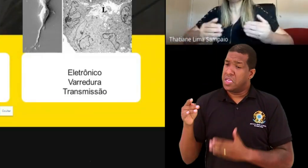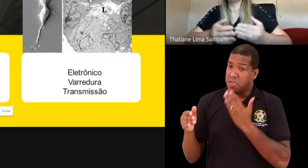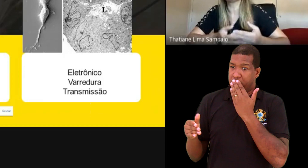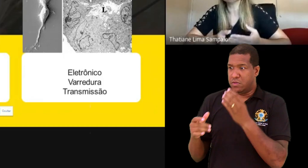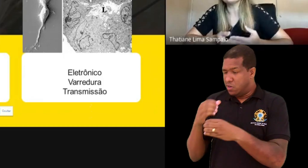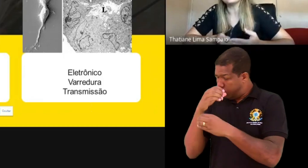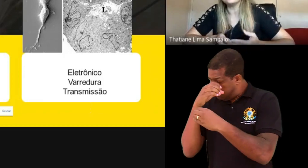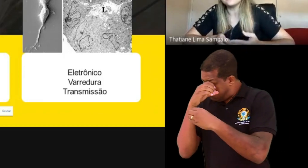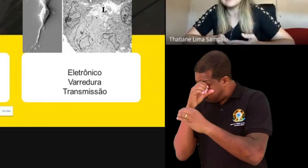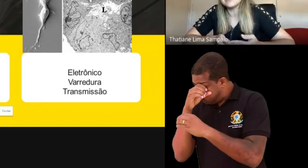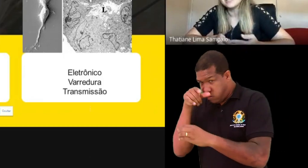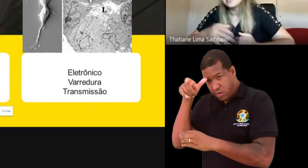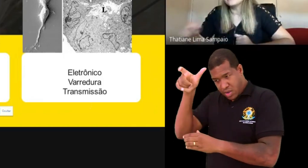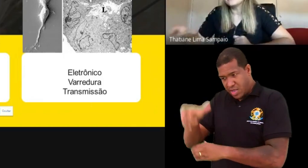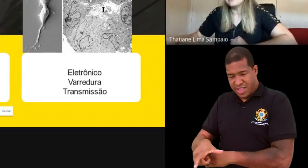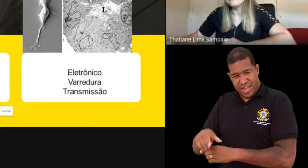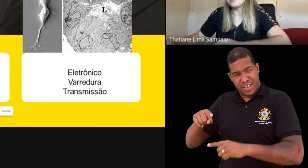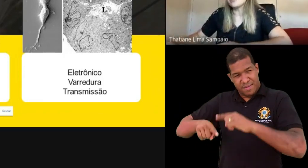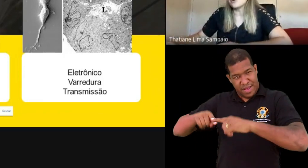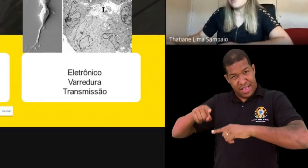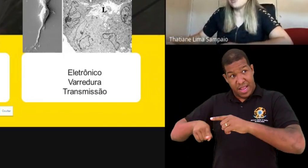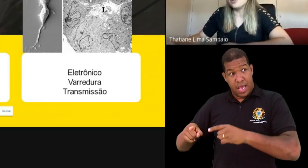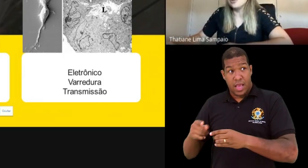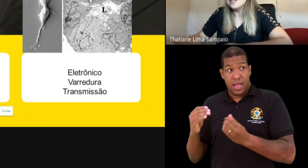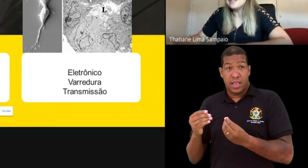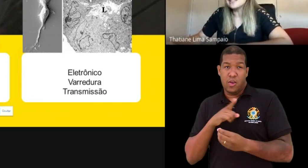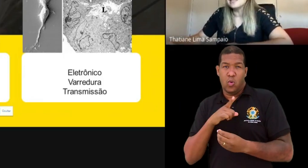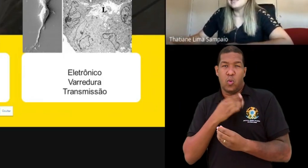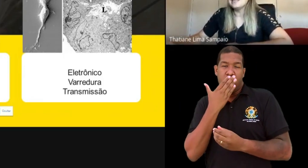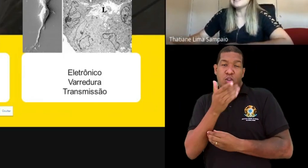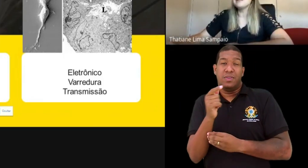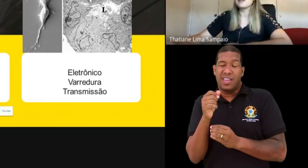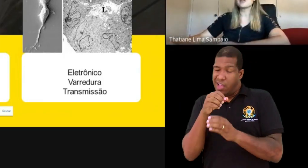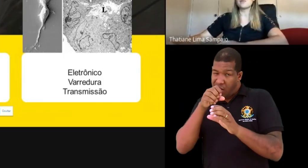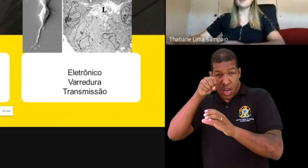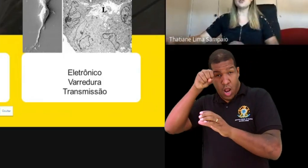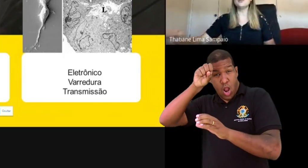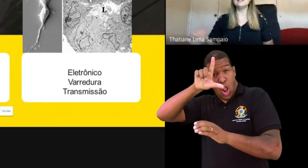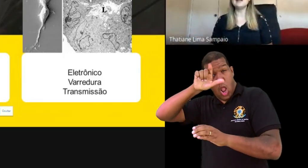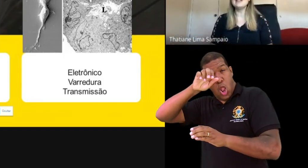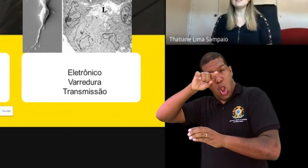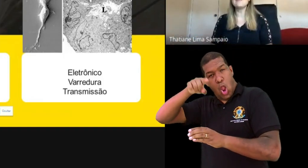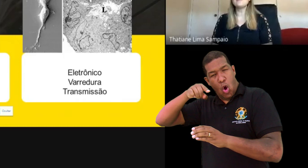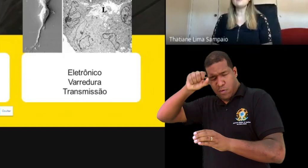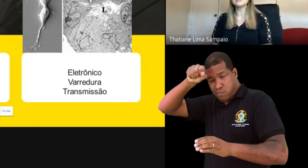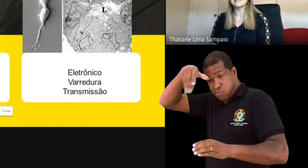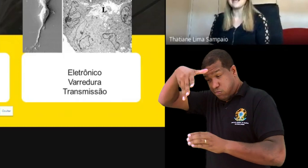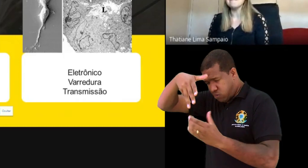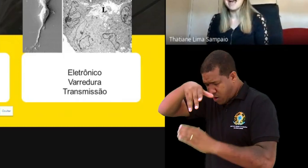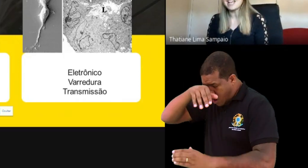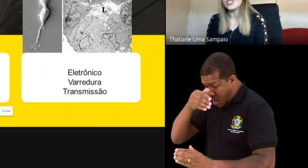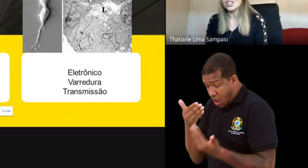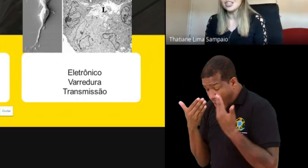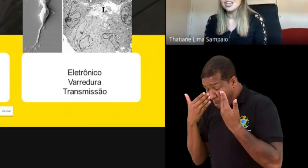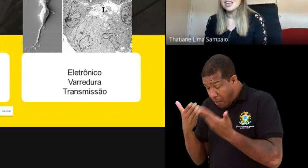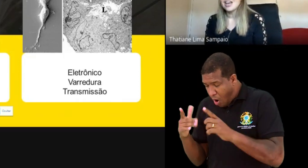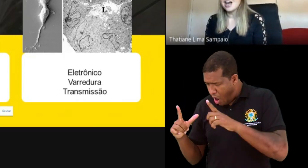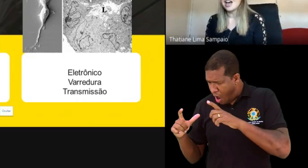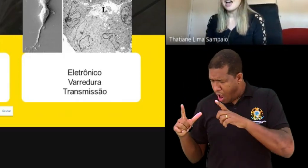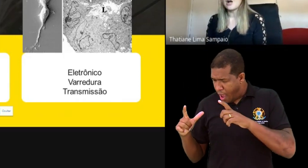que vão ser essas imagens. Você tem o microscópio de luz, que esses microscópios de luz, então, eles vão projetar a